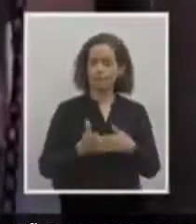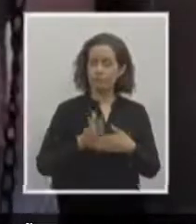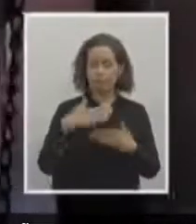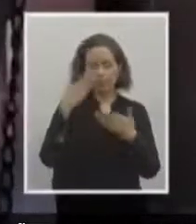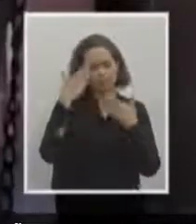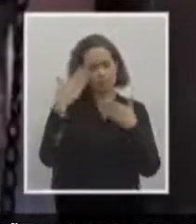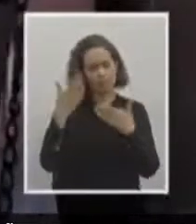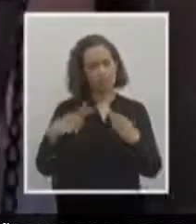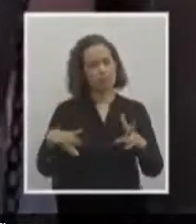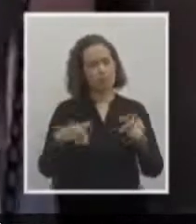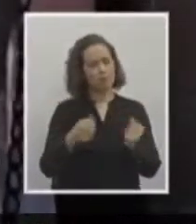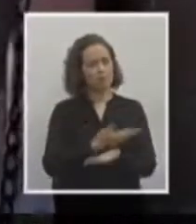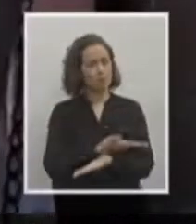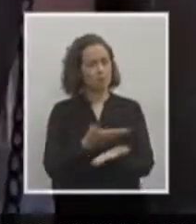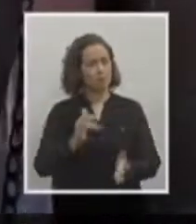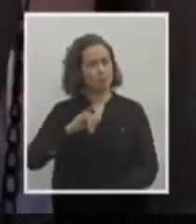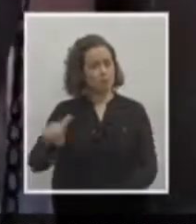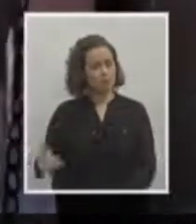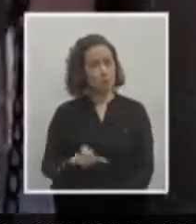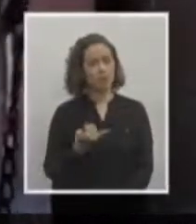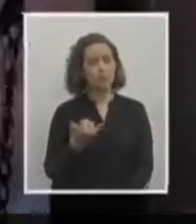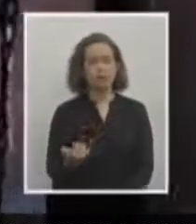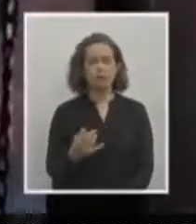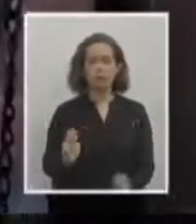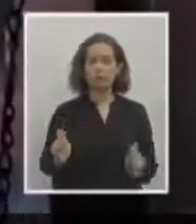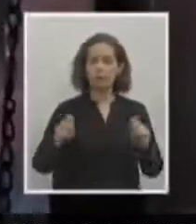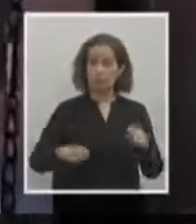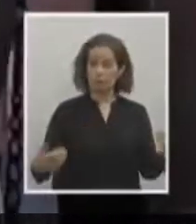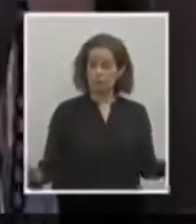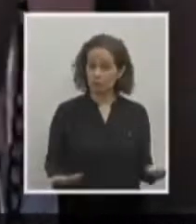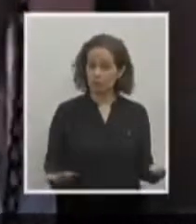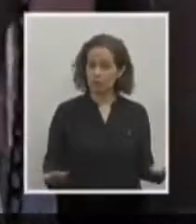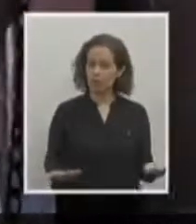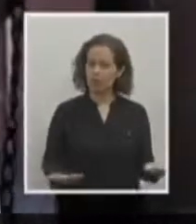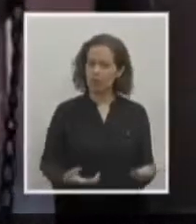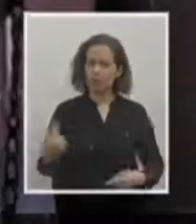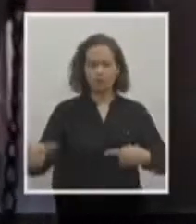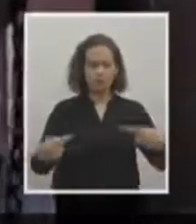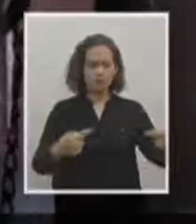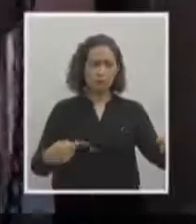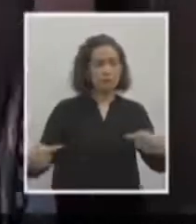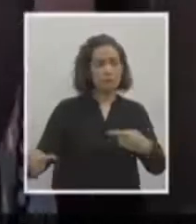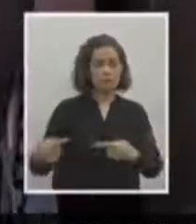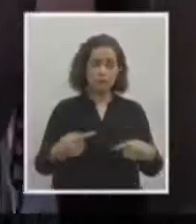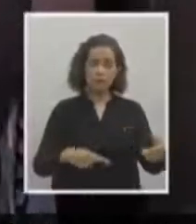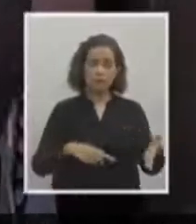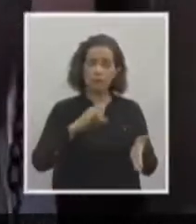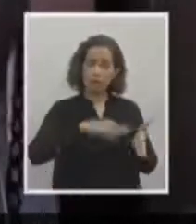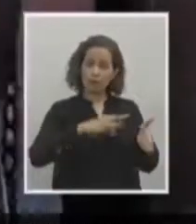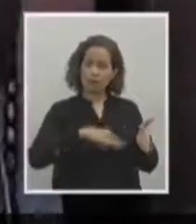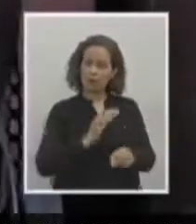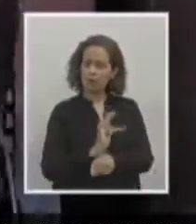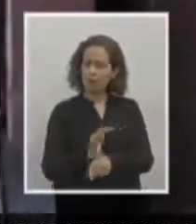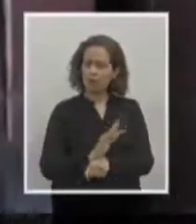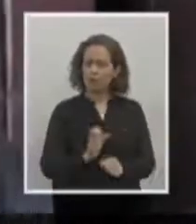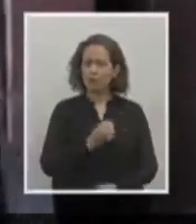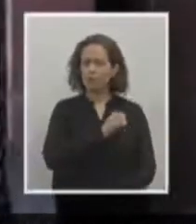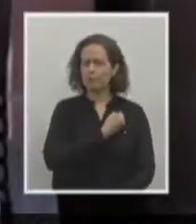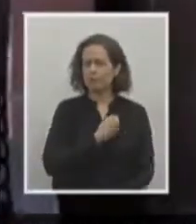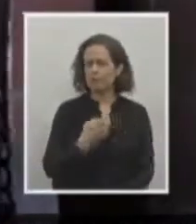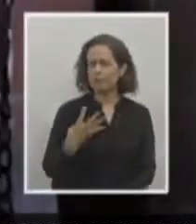a todos vocês pela oportunidade de podermos hoje discutir a nota técnica número 4,